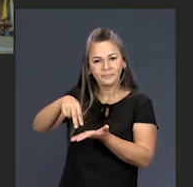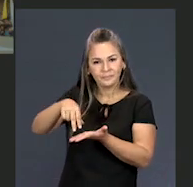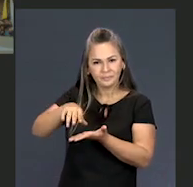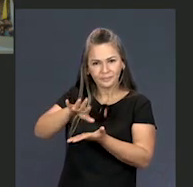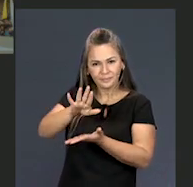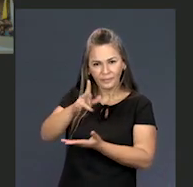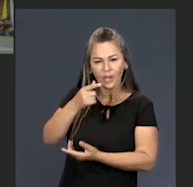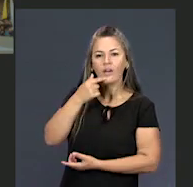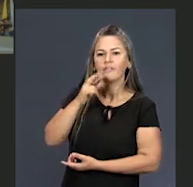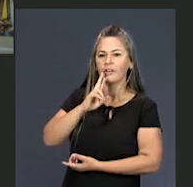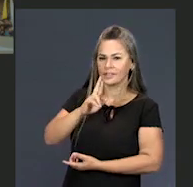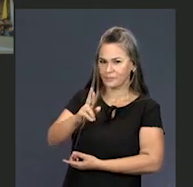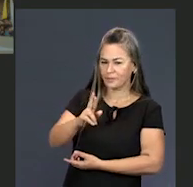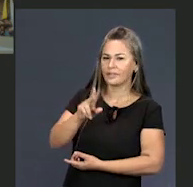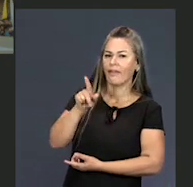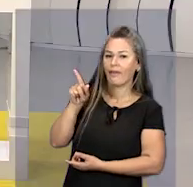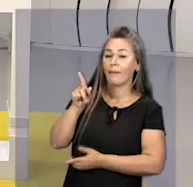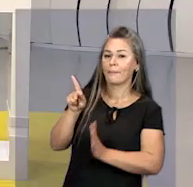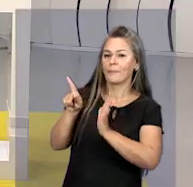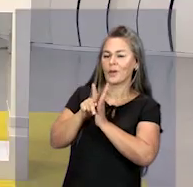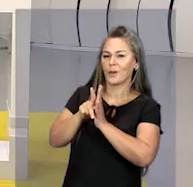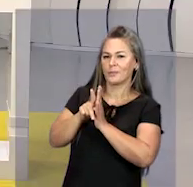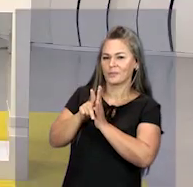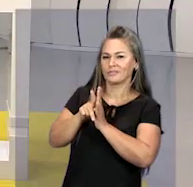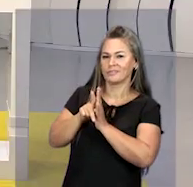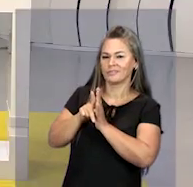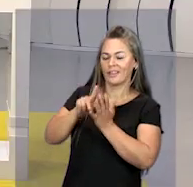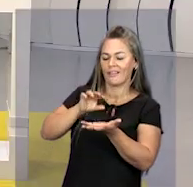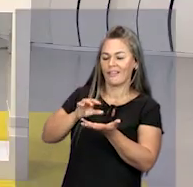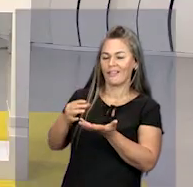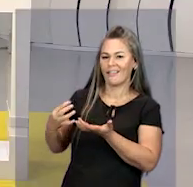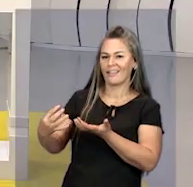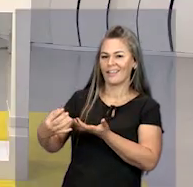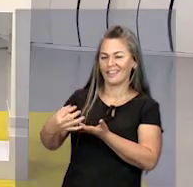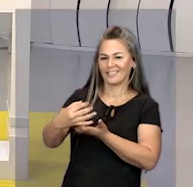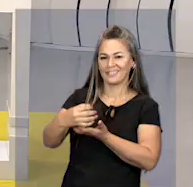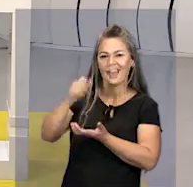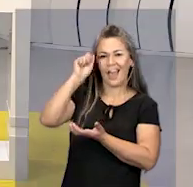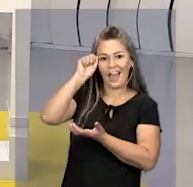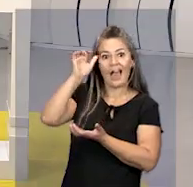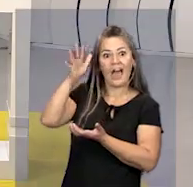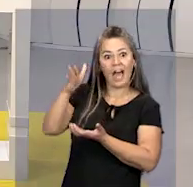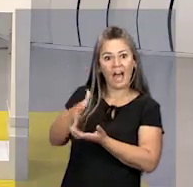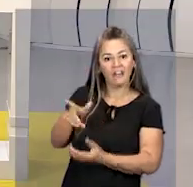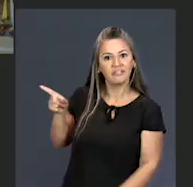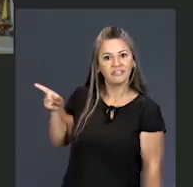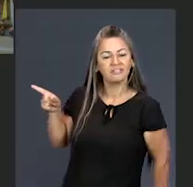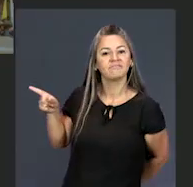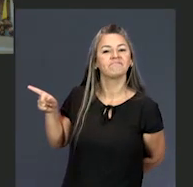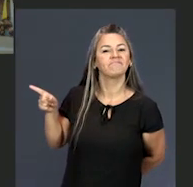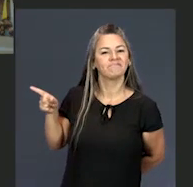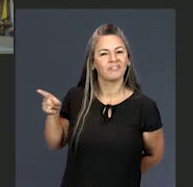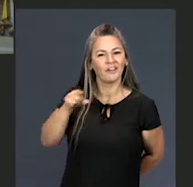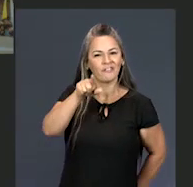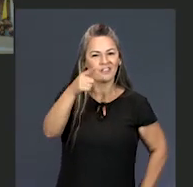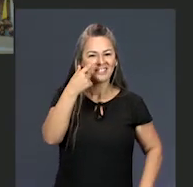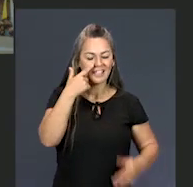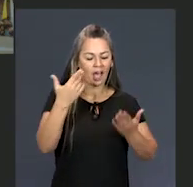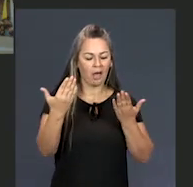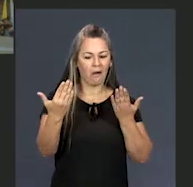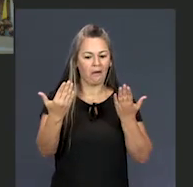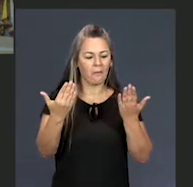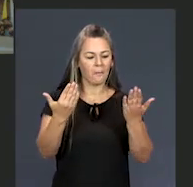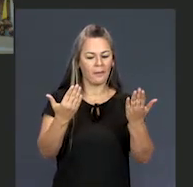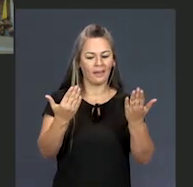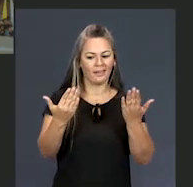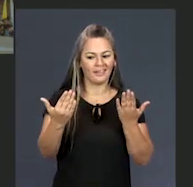responder dizendo que também é um tipo de dança africana. De propósito, eu quis trazer uma imagem que mostrasse, fizesse um paralelo e que nos fizesse